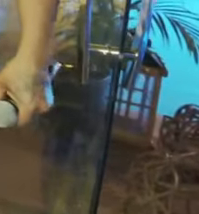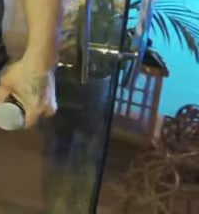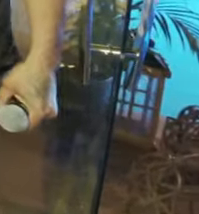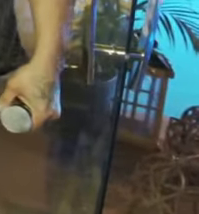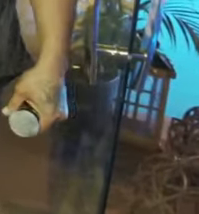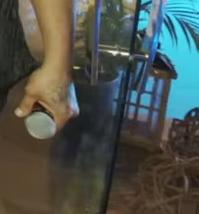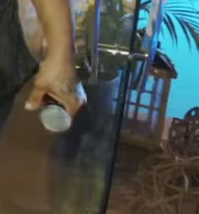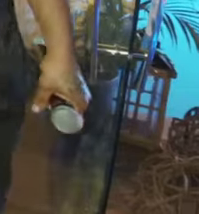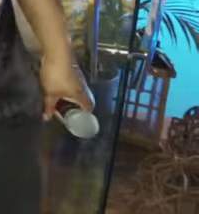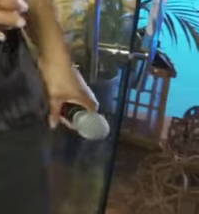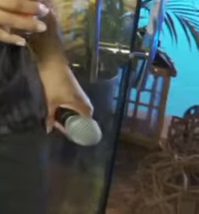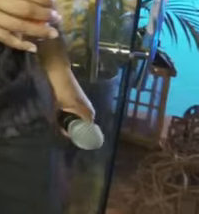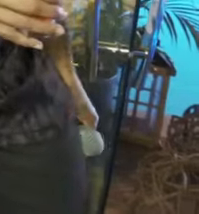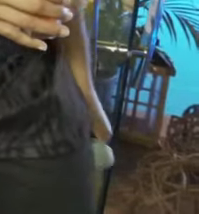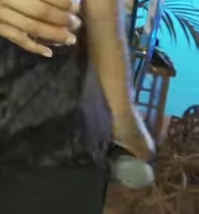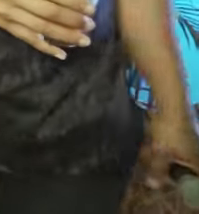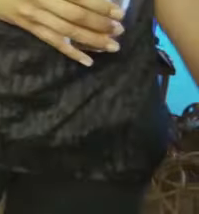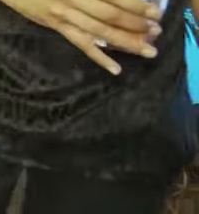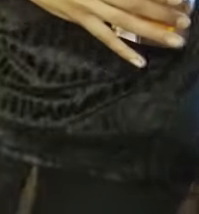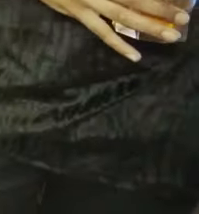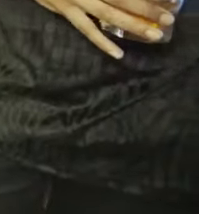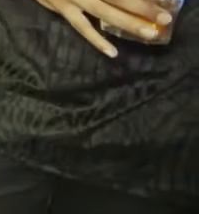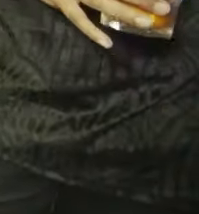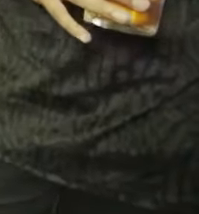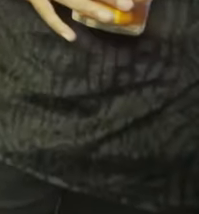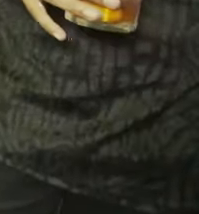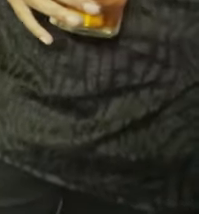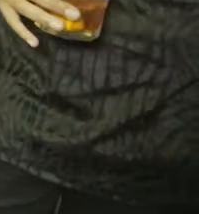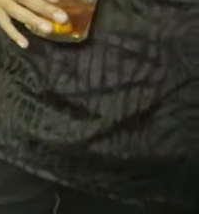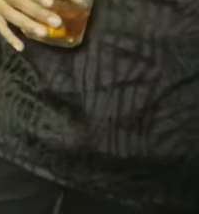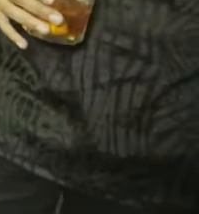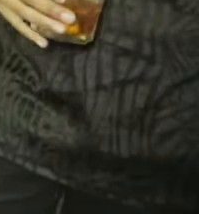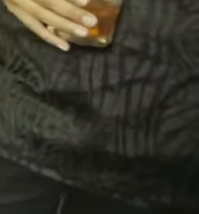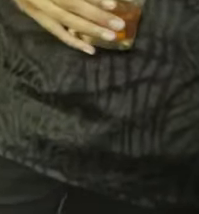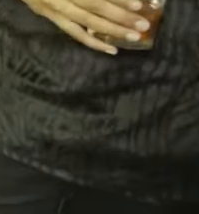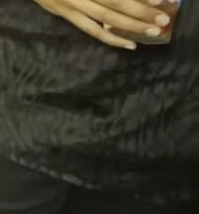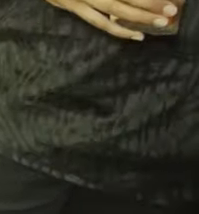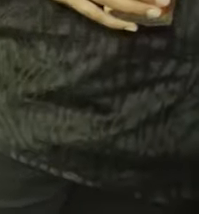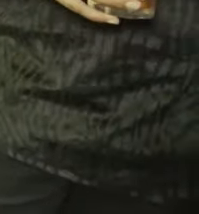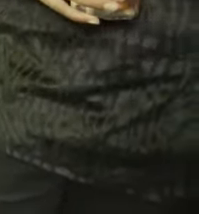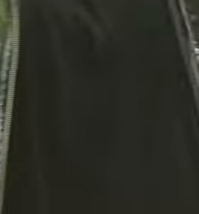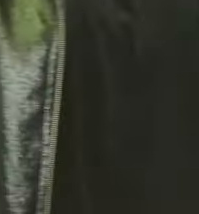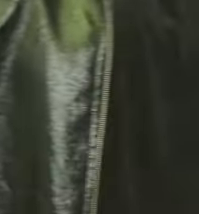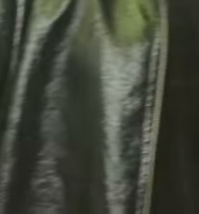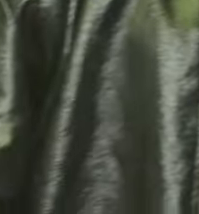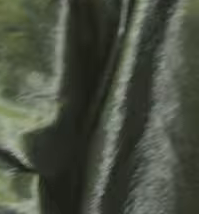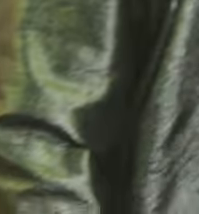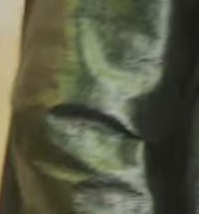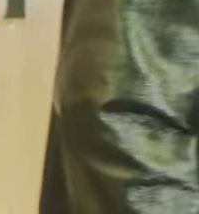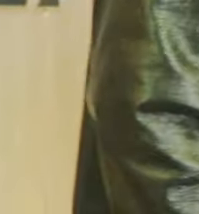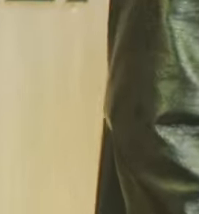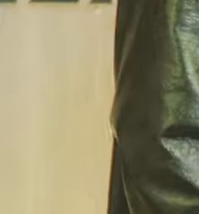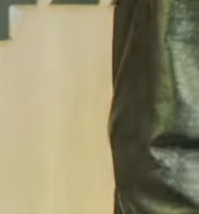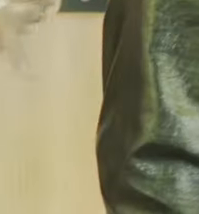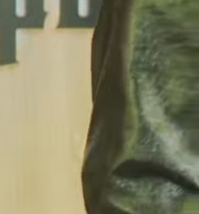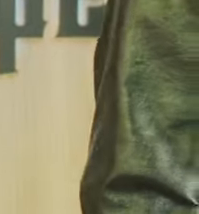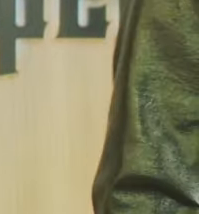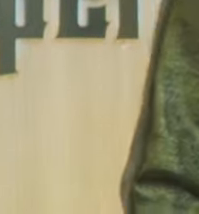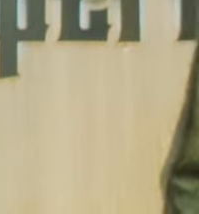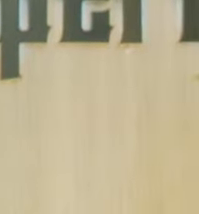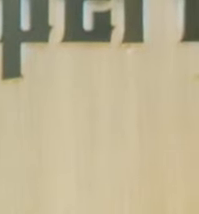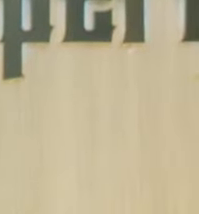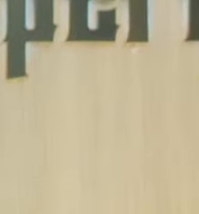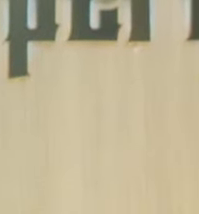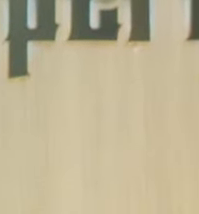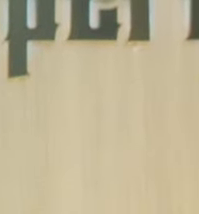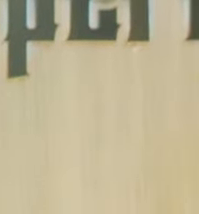aí, só agradecer todo mundo que tá em casa aí, demorou. Quem quiser doar, aproximar o QR Code aí no canto aqui embaixo aqui.